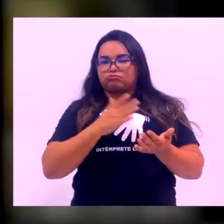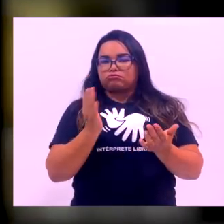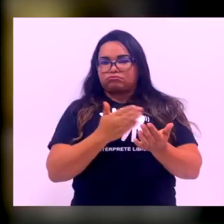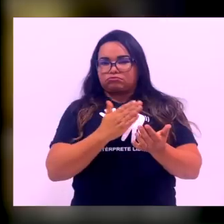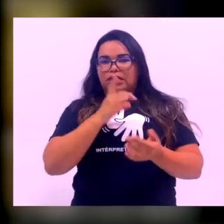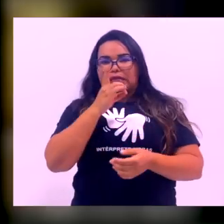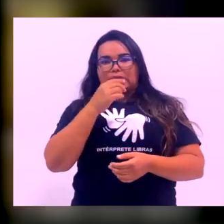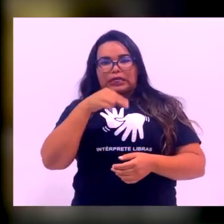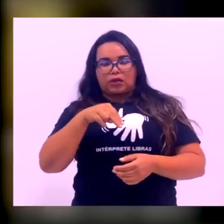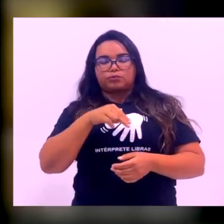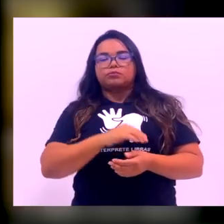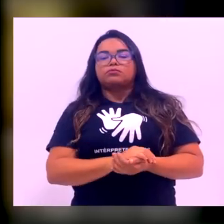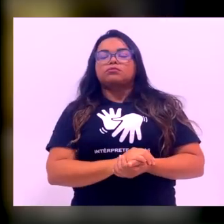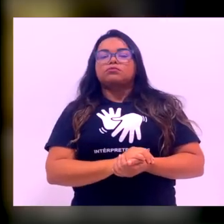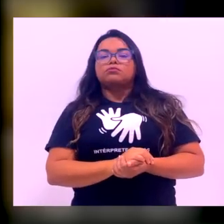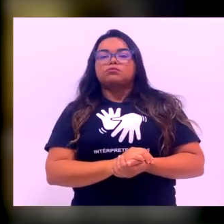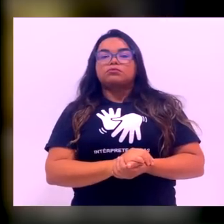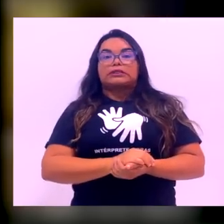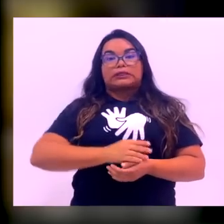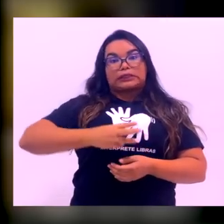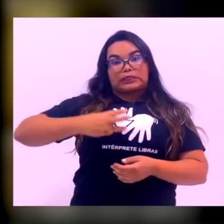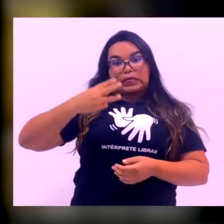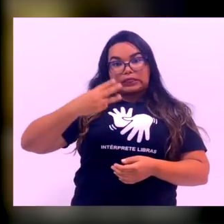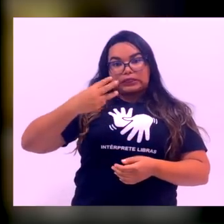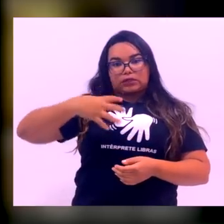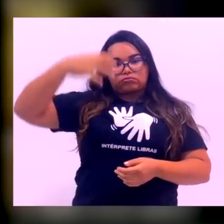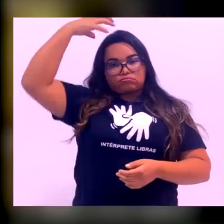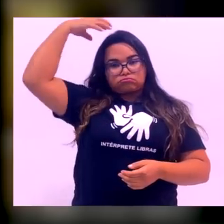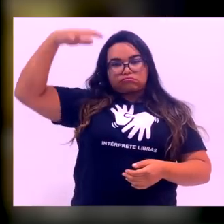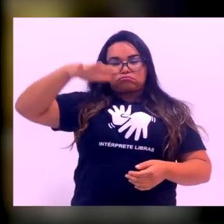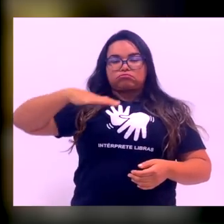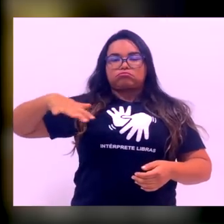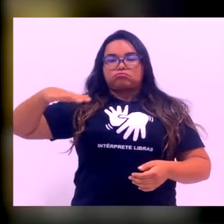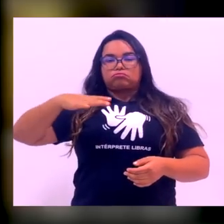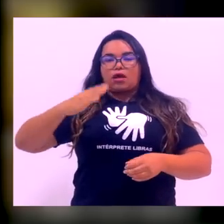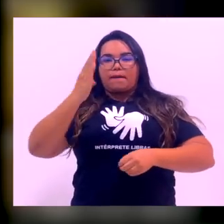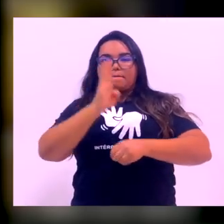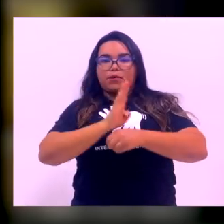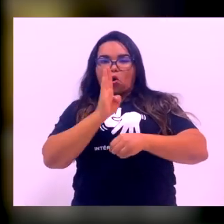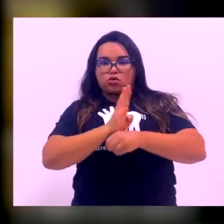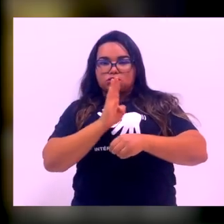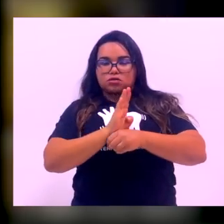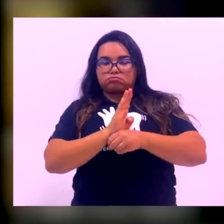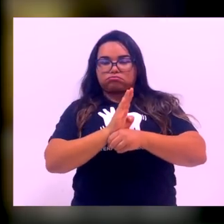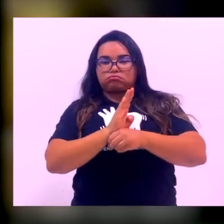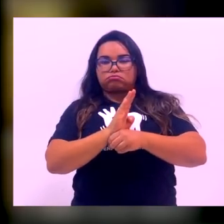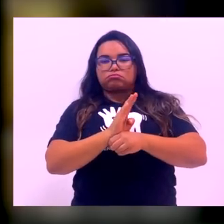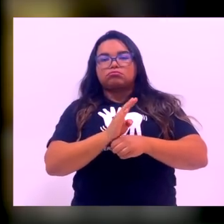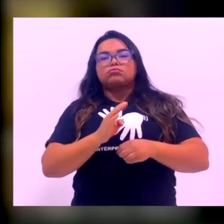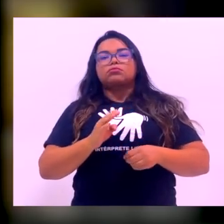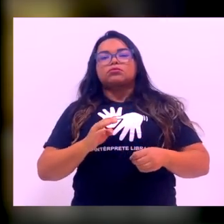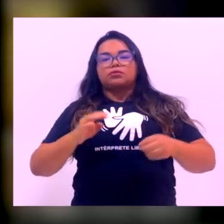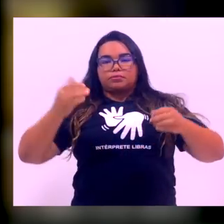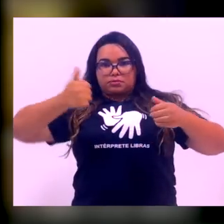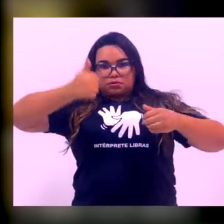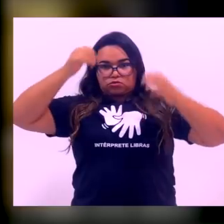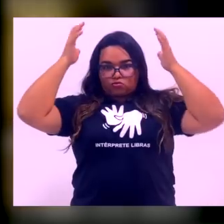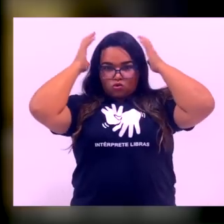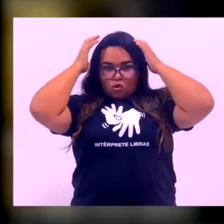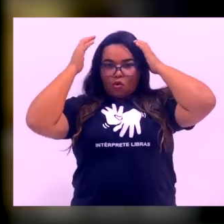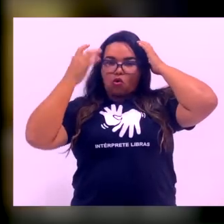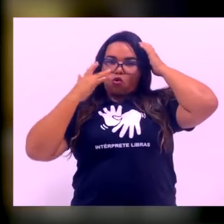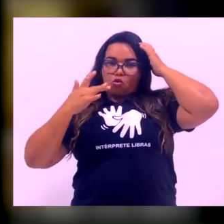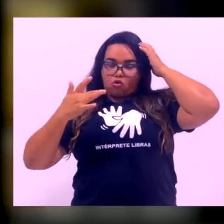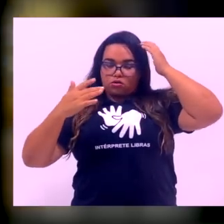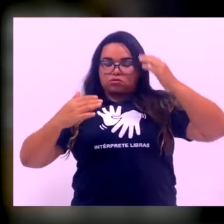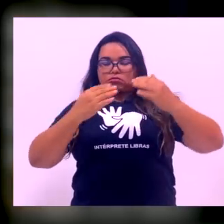nós lemos a respeito deste reino. Então, um outro reino, um terceiro reino de bronze, se levantará sobre a terra.